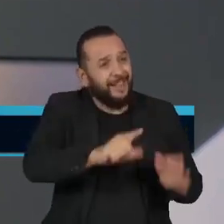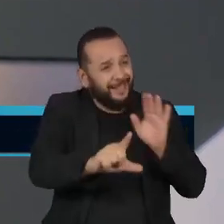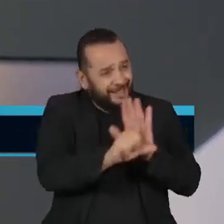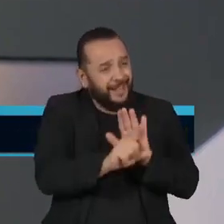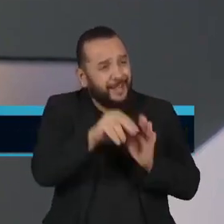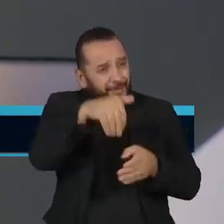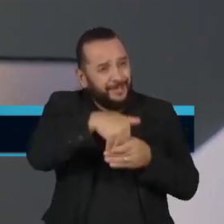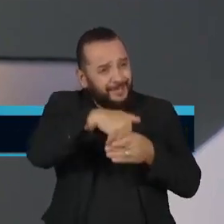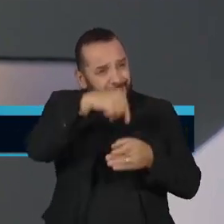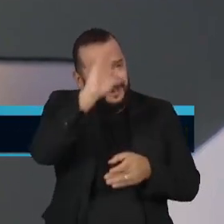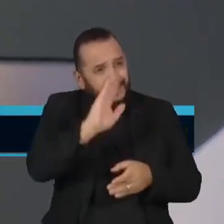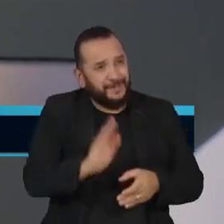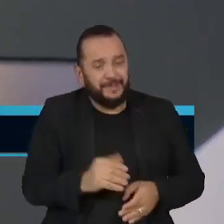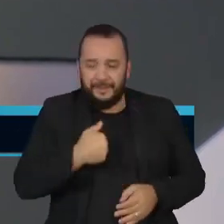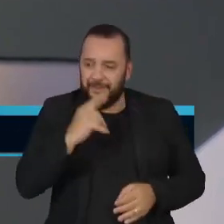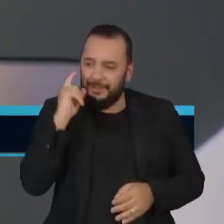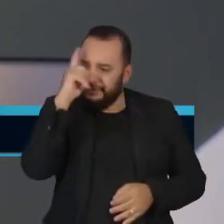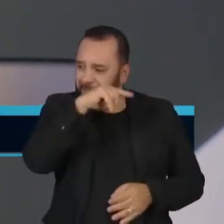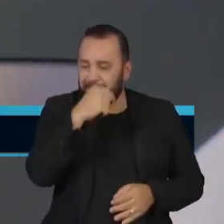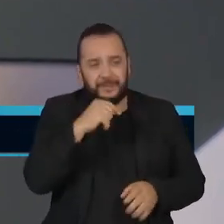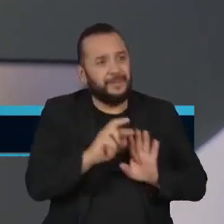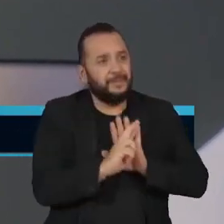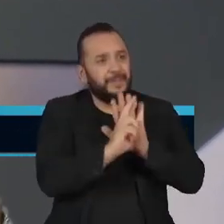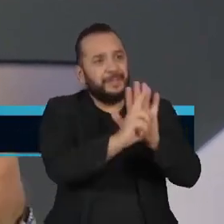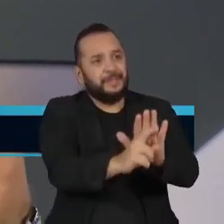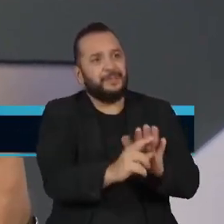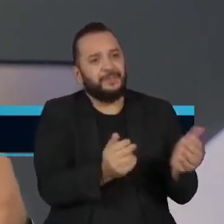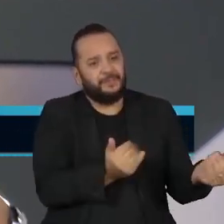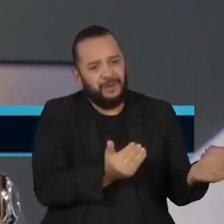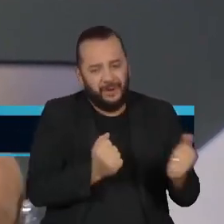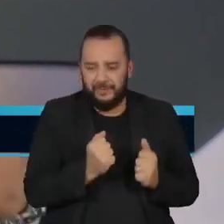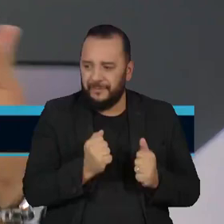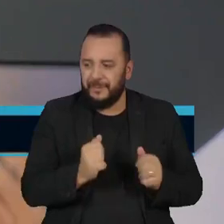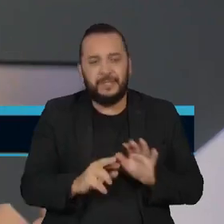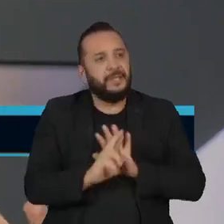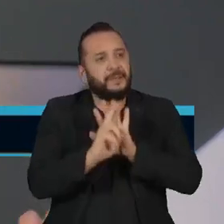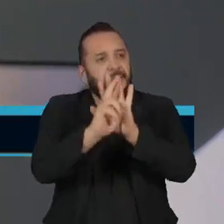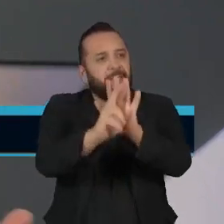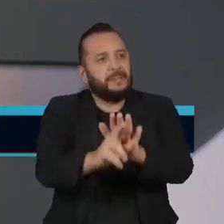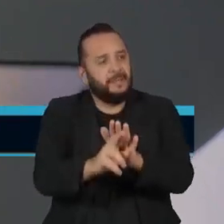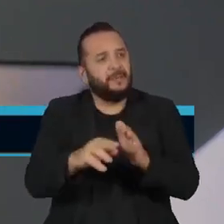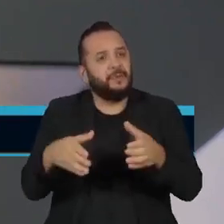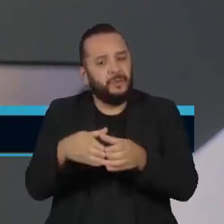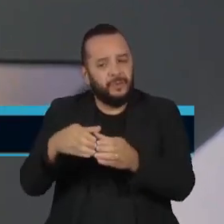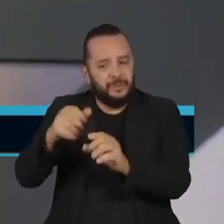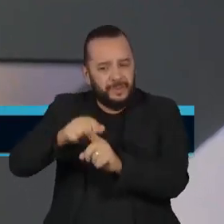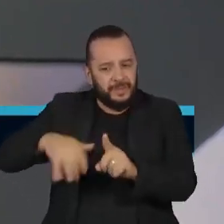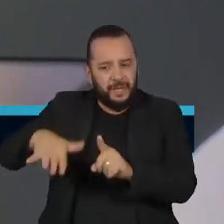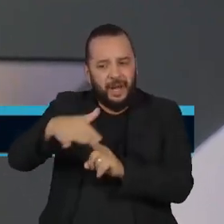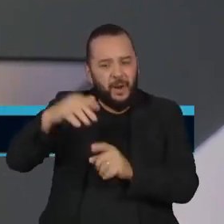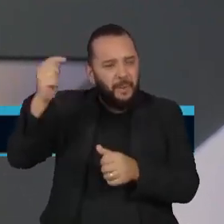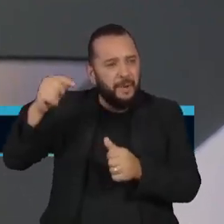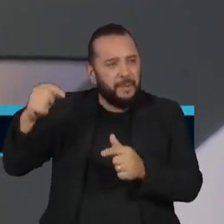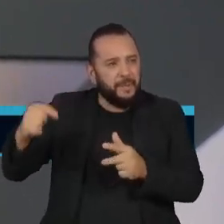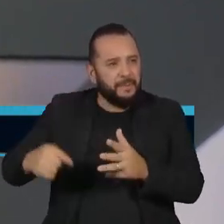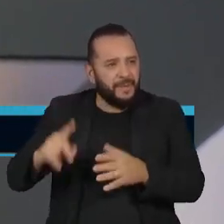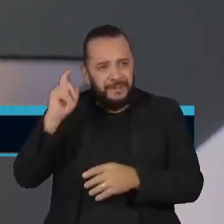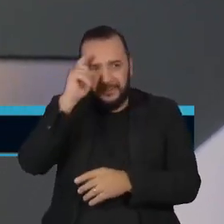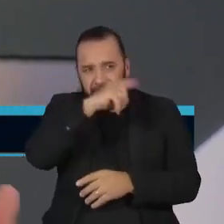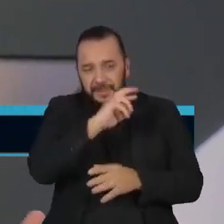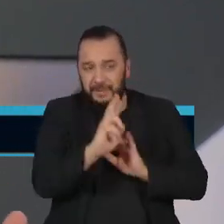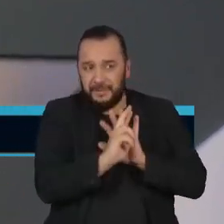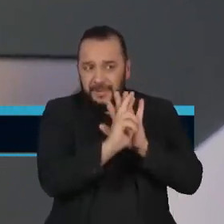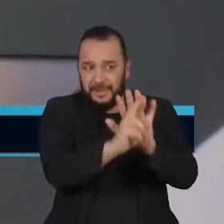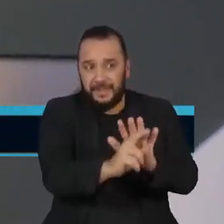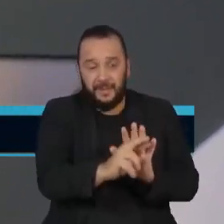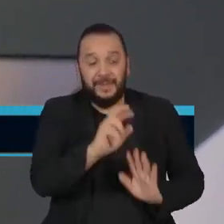a representação. E dificulta a representação de jovens, de outras minorias, de uma série de pessoas. Se fizéssemos a opção, por exemplo,